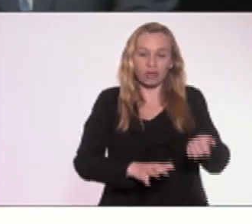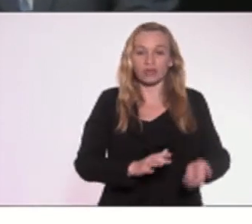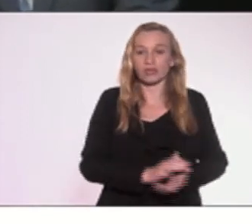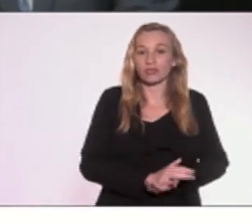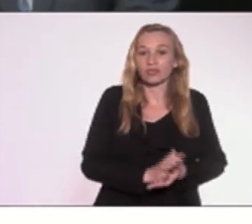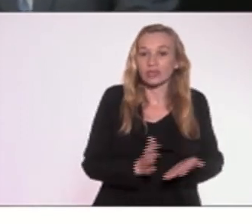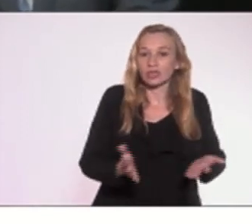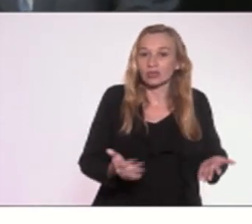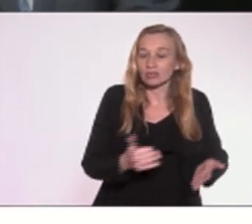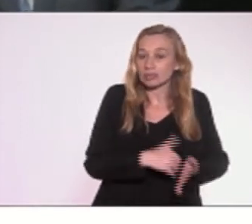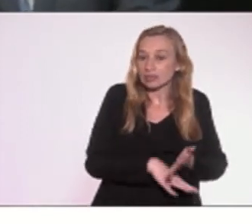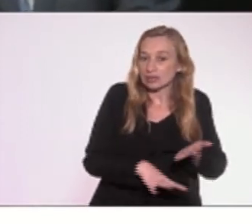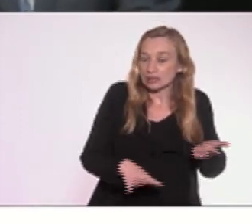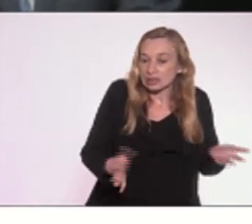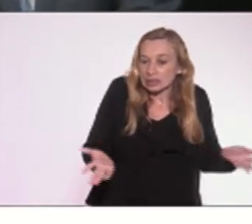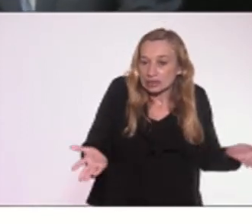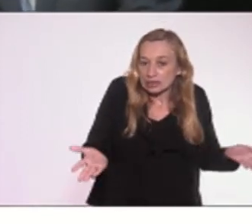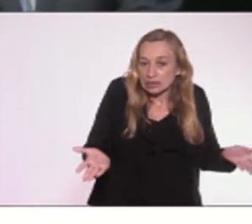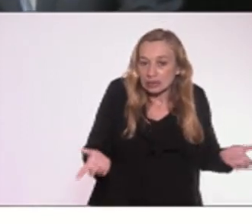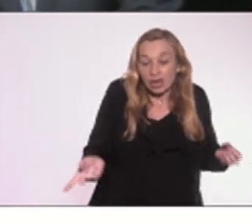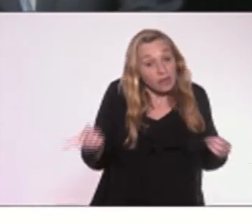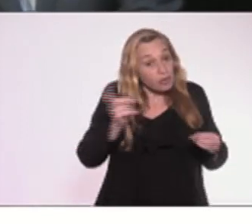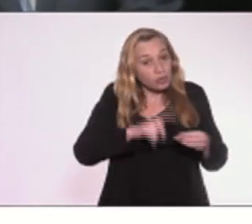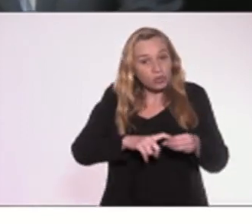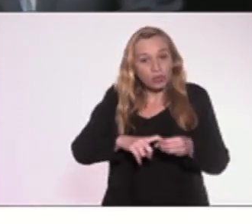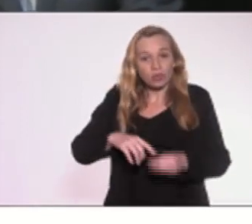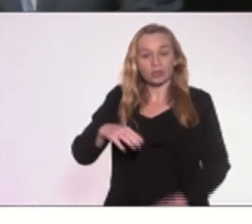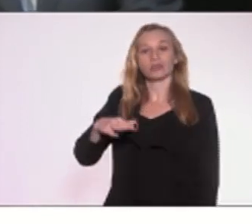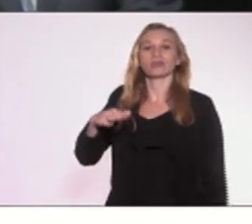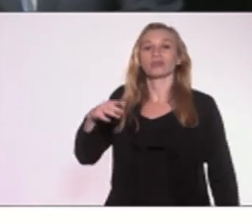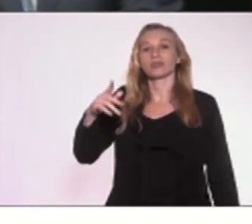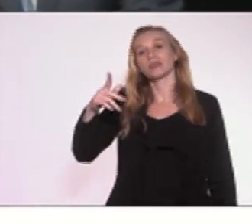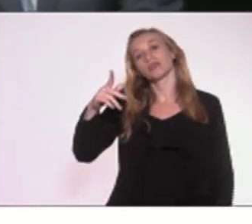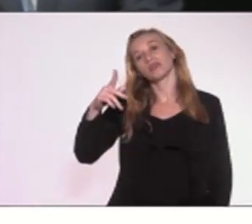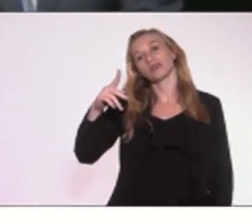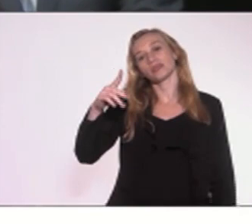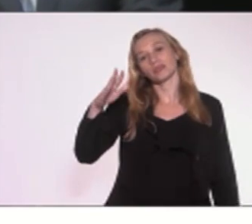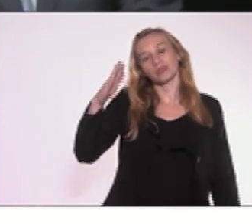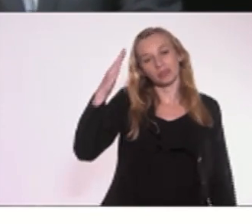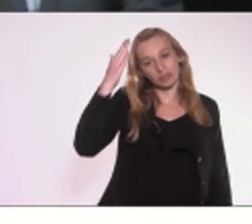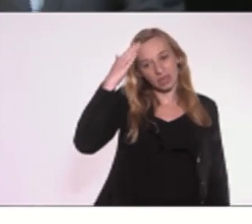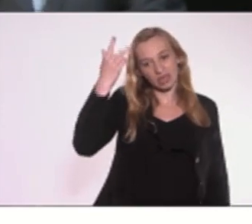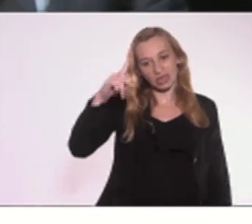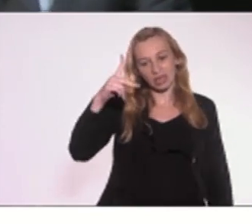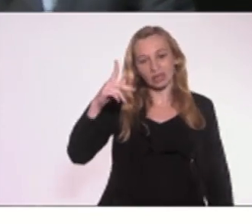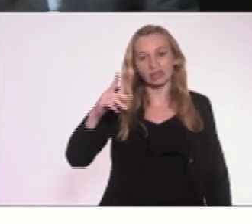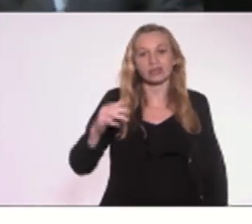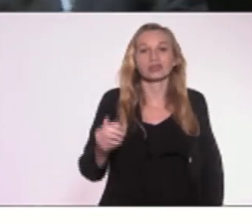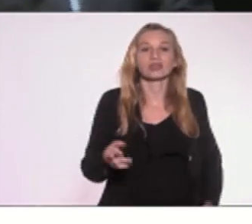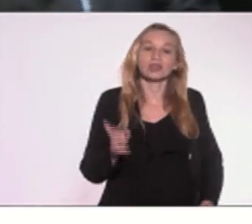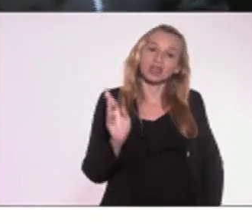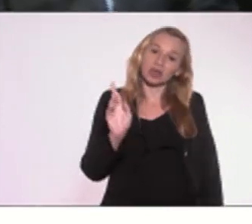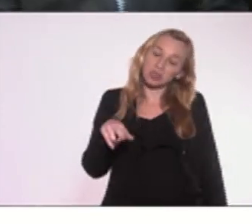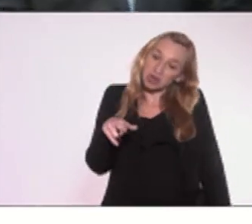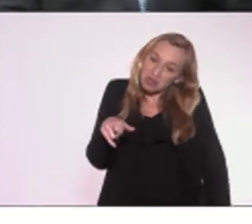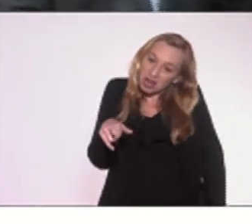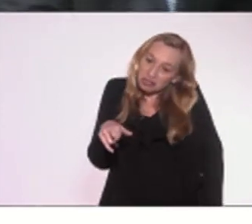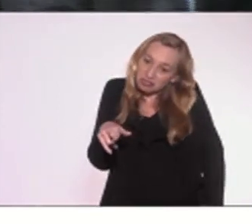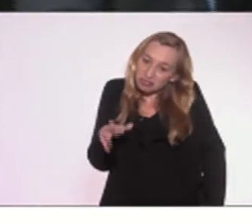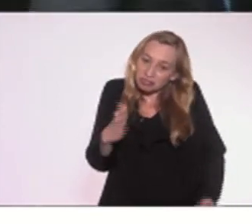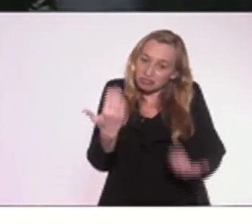ferrou. E aí voltou para o Paraná. Reprovou nessas provas que ele